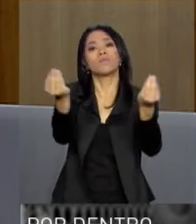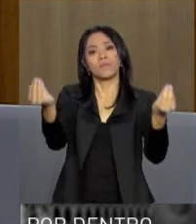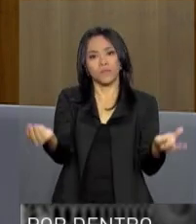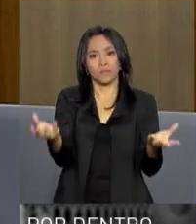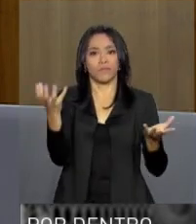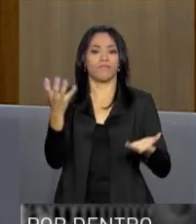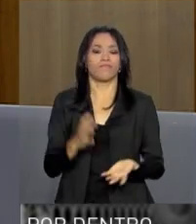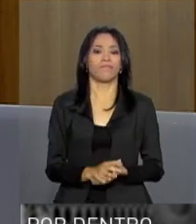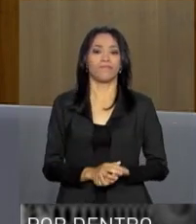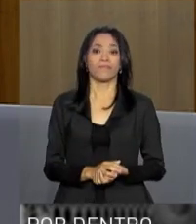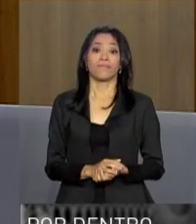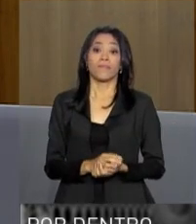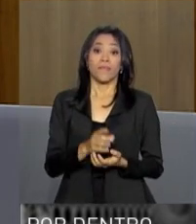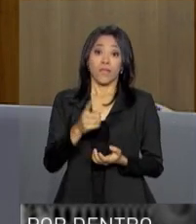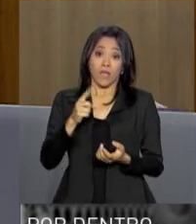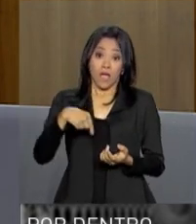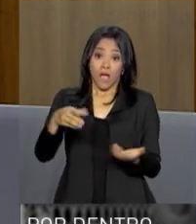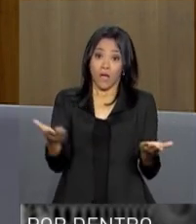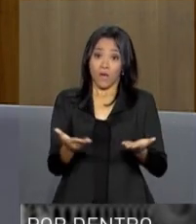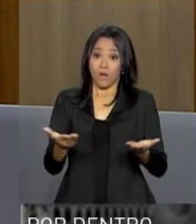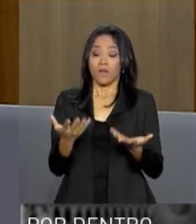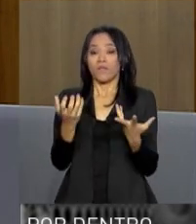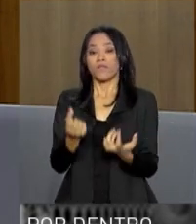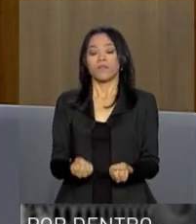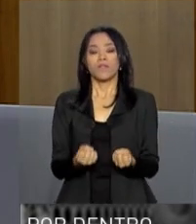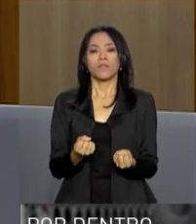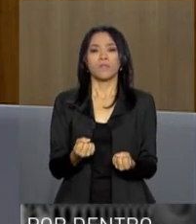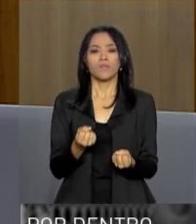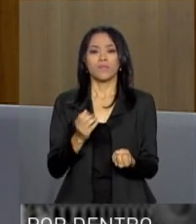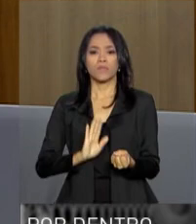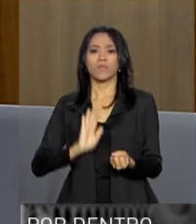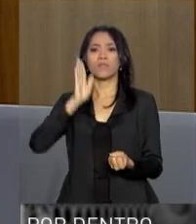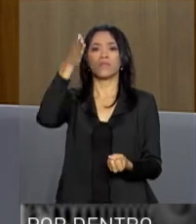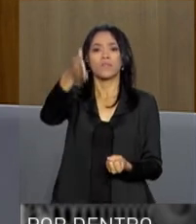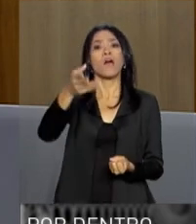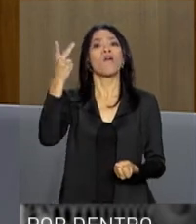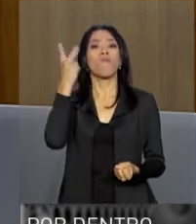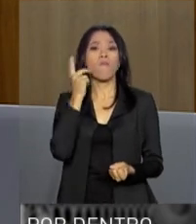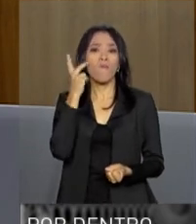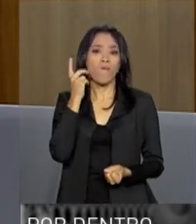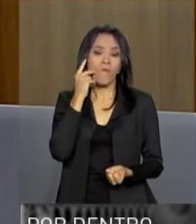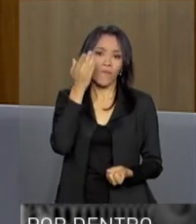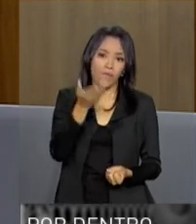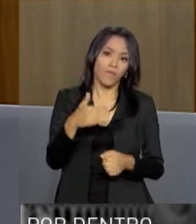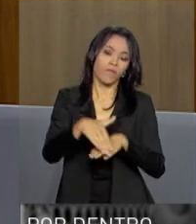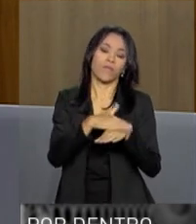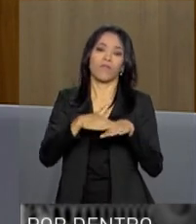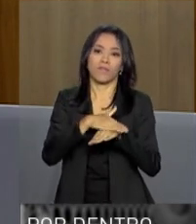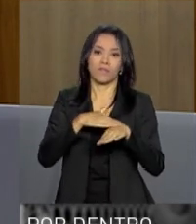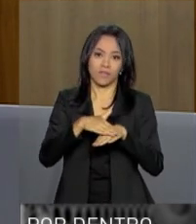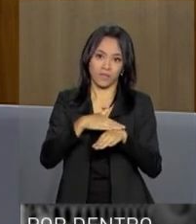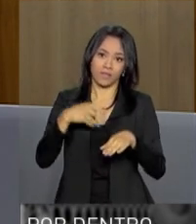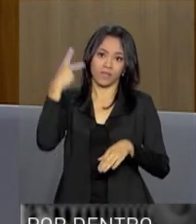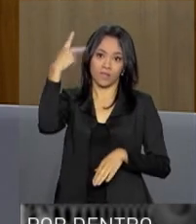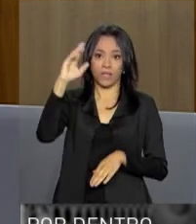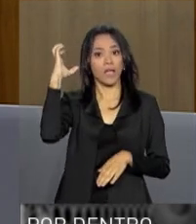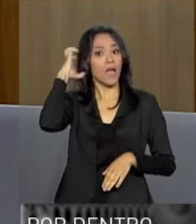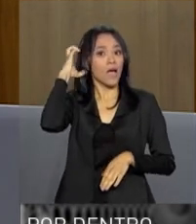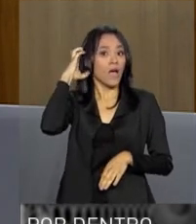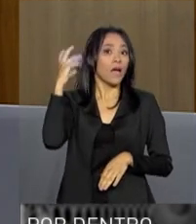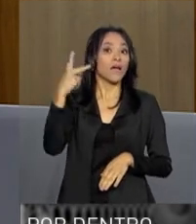continuando o nosso giro pelo brasil a gente segue agora até fortaleza no ceará vamos conversar com o igor silveira da rádio tribuna